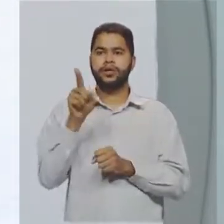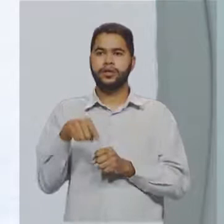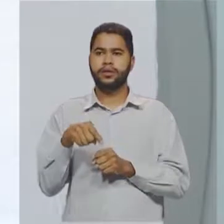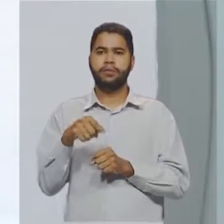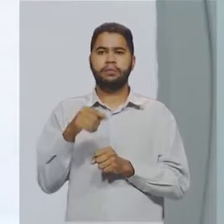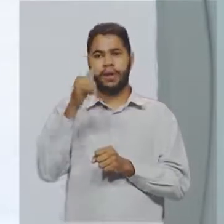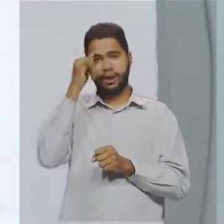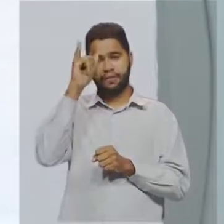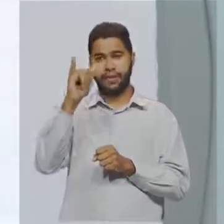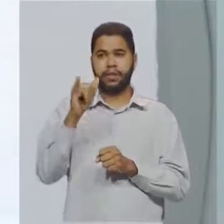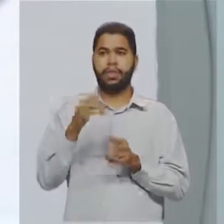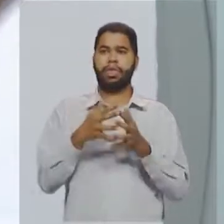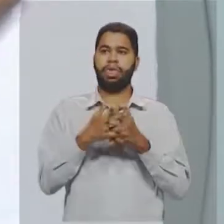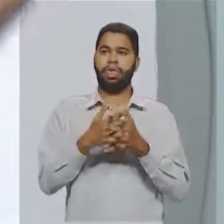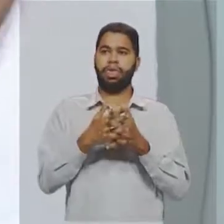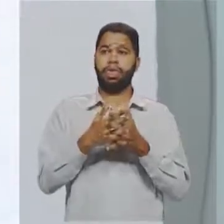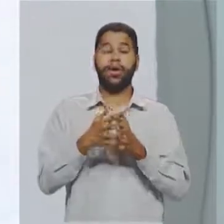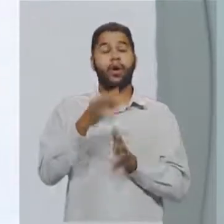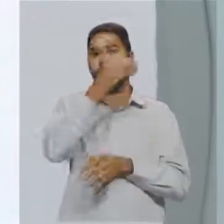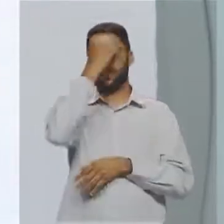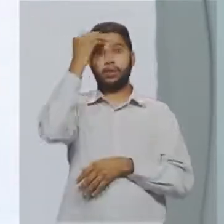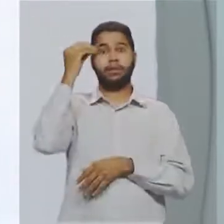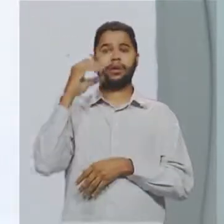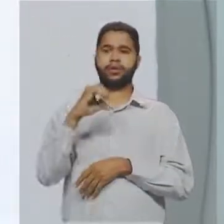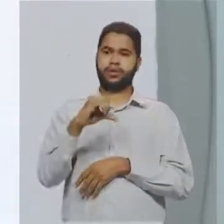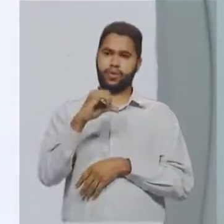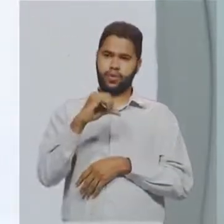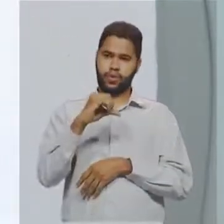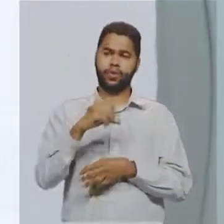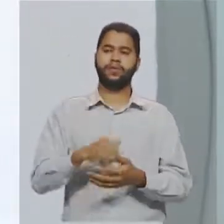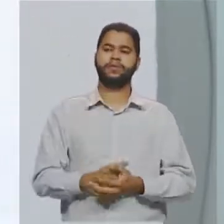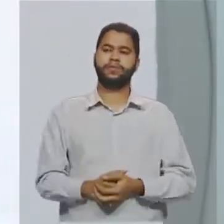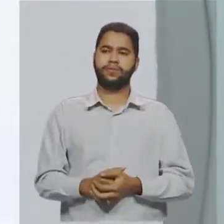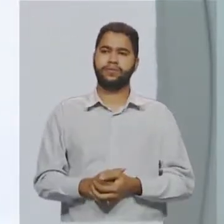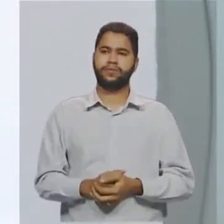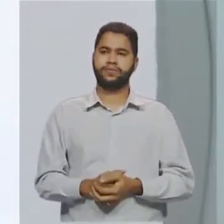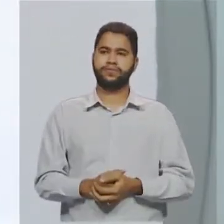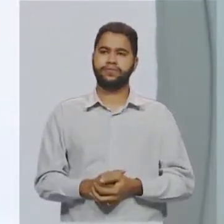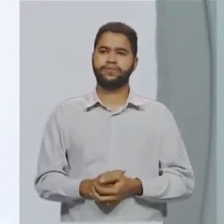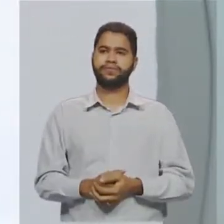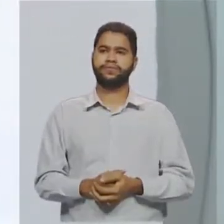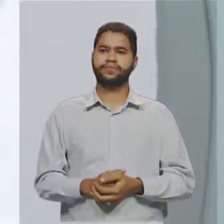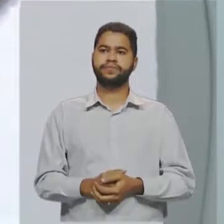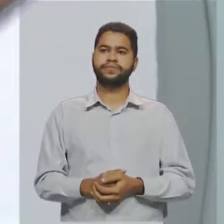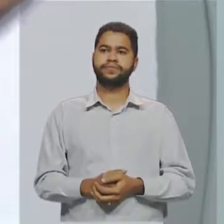não se perder. Estou esquecendo do 9 aqui, né? Tem o 9, que é o menor deles.